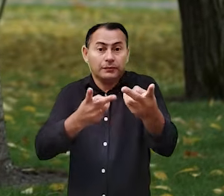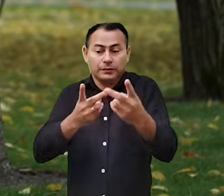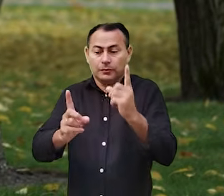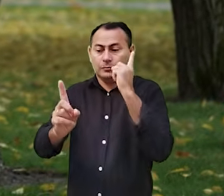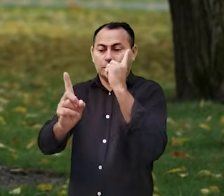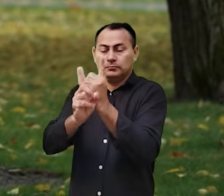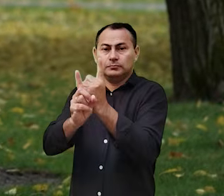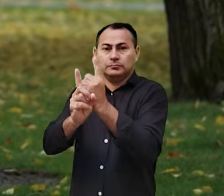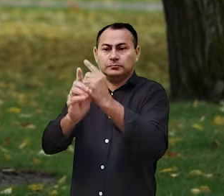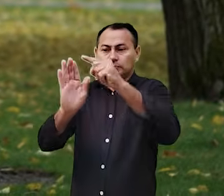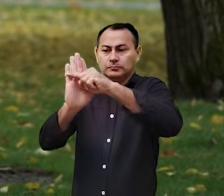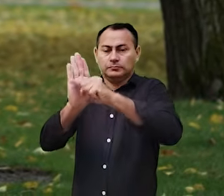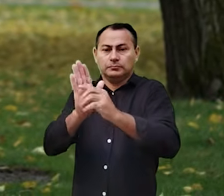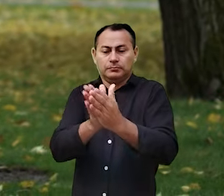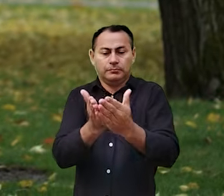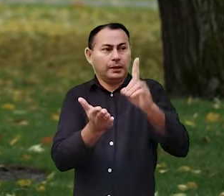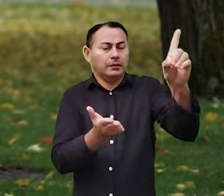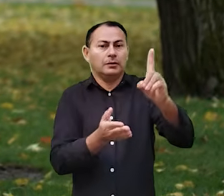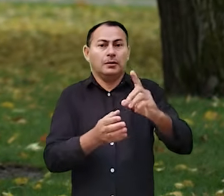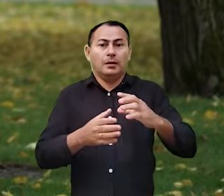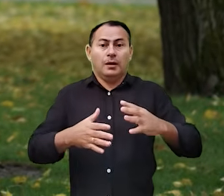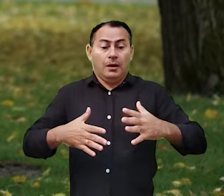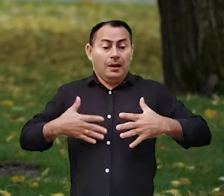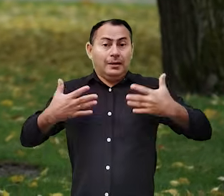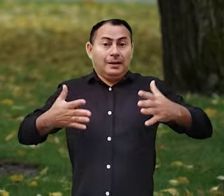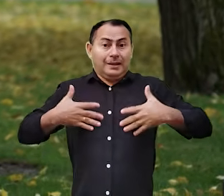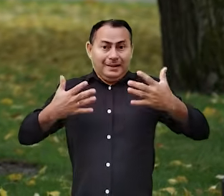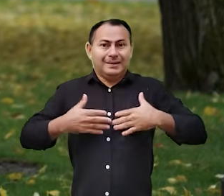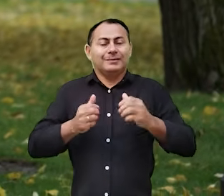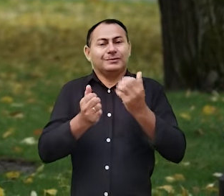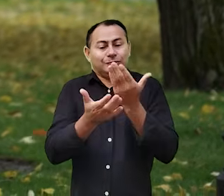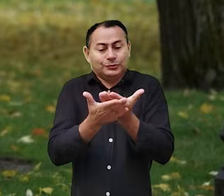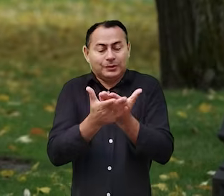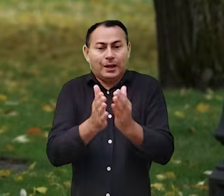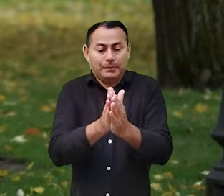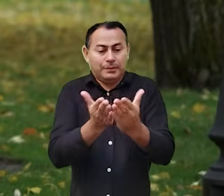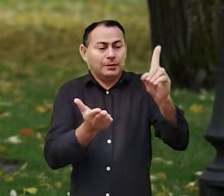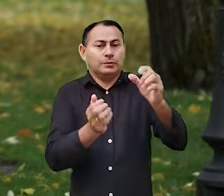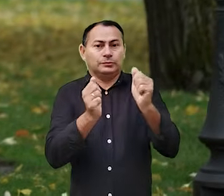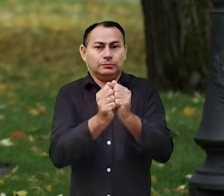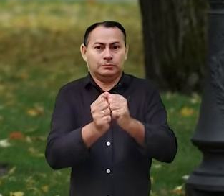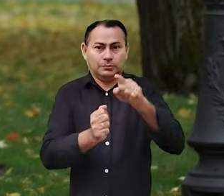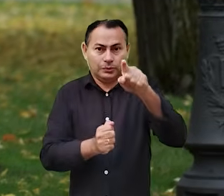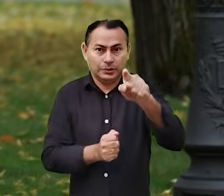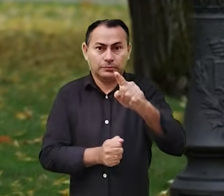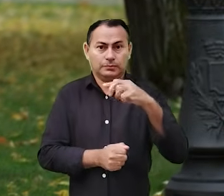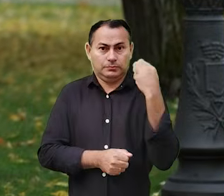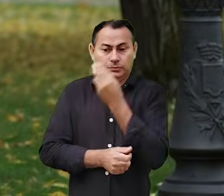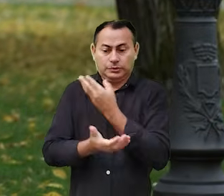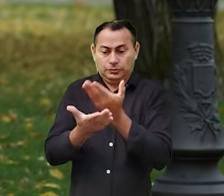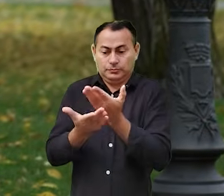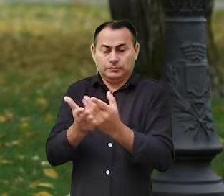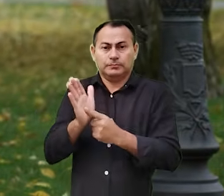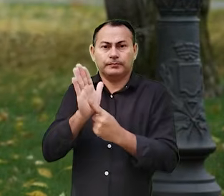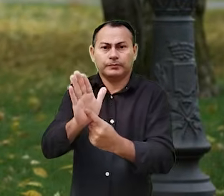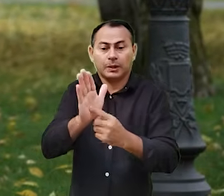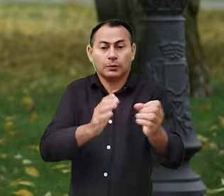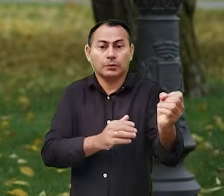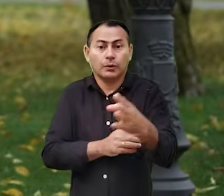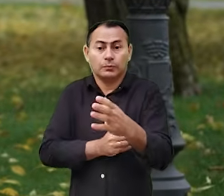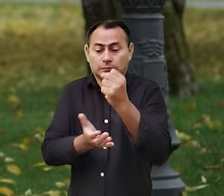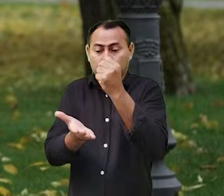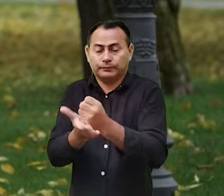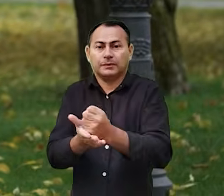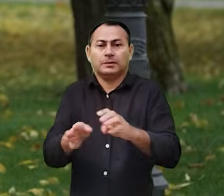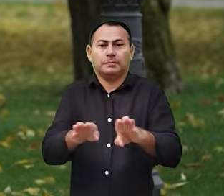Bem-vindo ao programa Encontro com a Palavra. É um grande privilégio estudar a Bíblia com você. Nosso estudo já nos trouxe ao